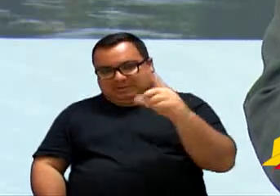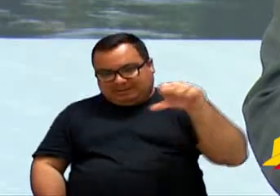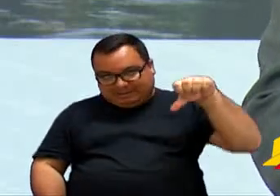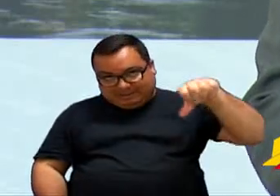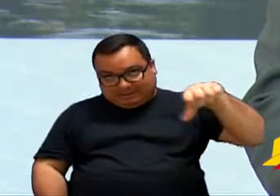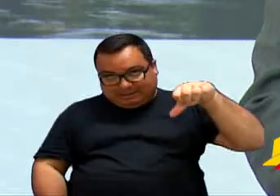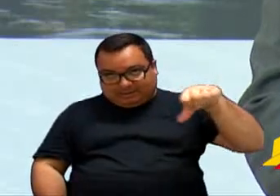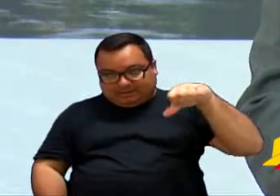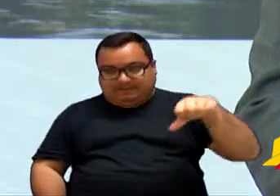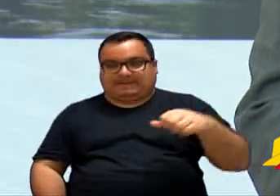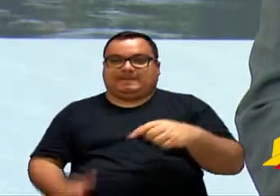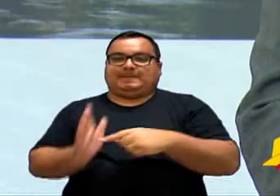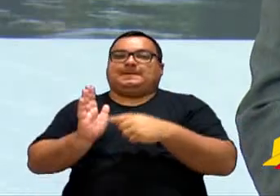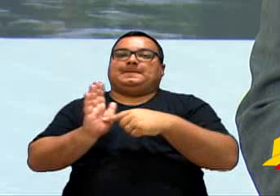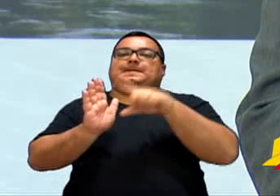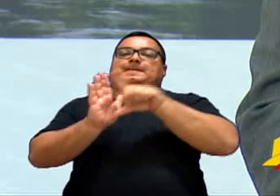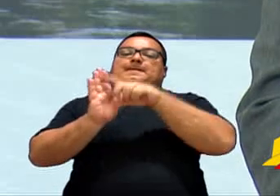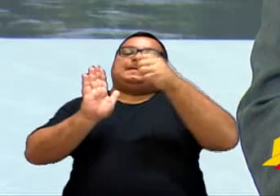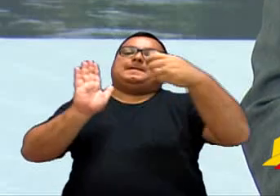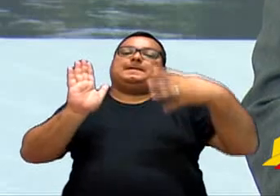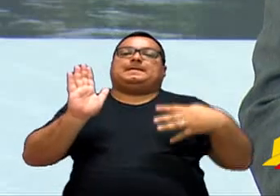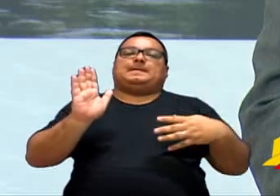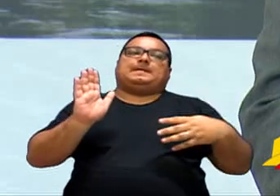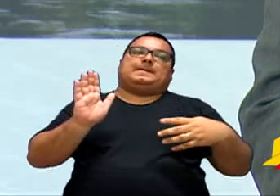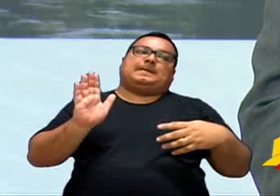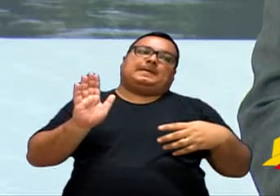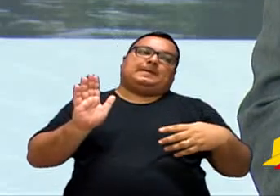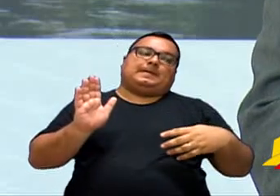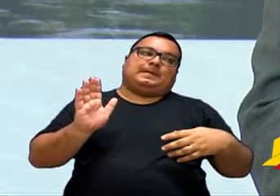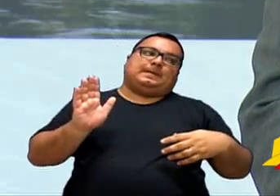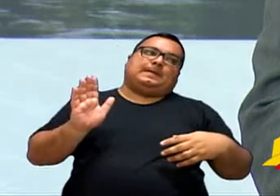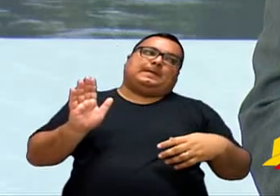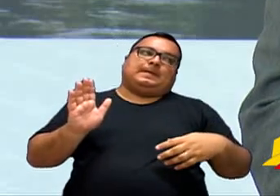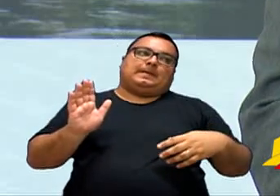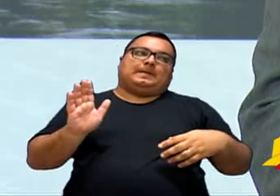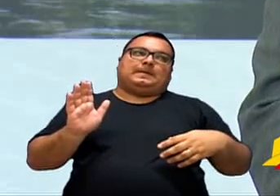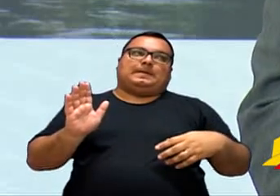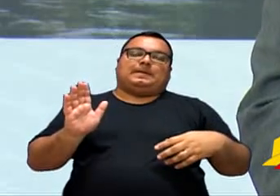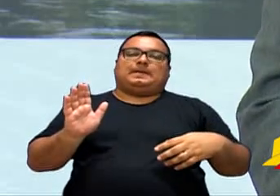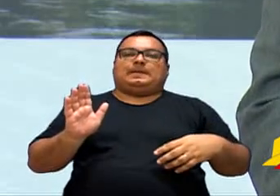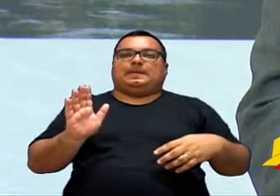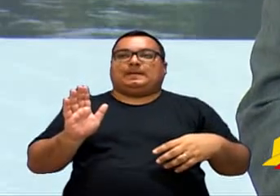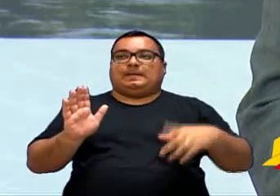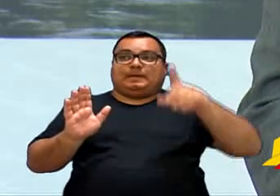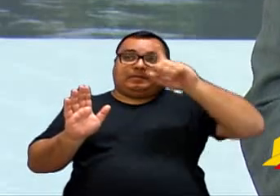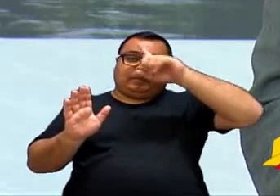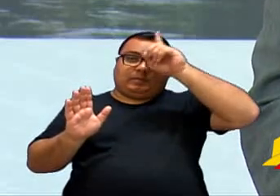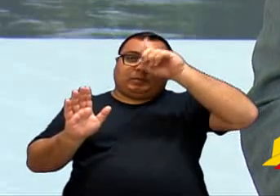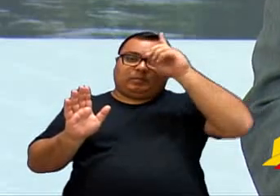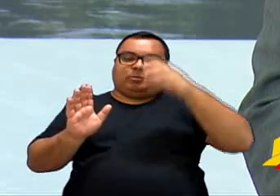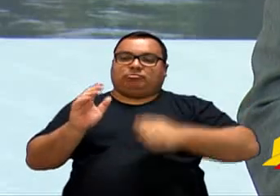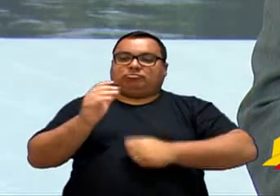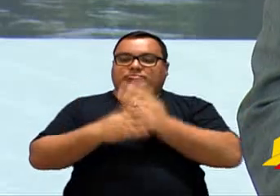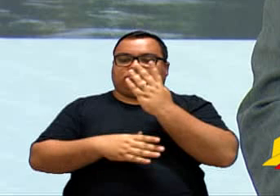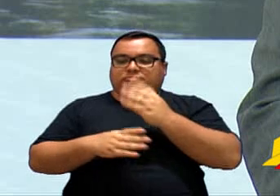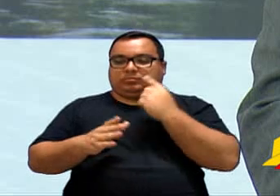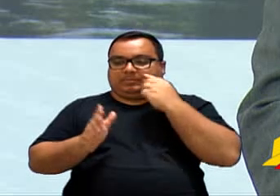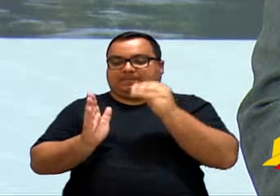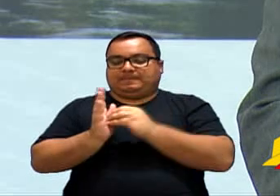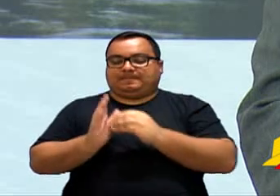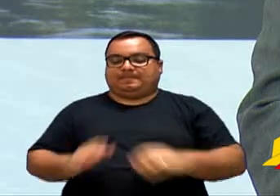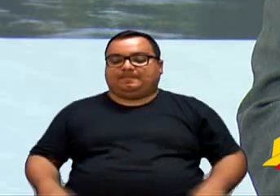12.019 de 2019. Isso. Quem que foi o autor aqui? Foi o... o presidente, o Dini. Deixa eu ver aqui quem que é o...